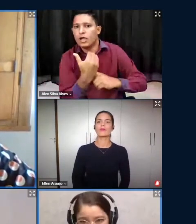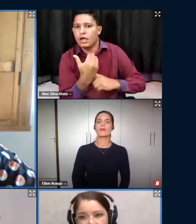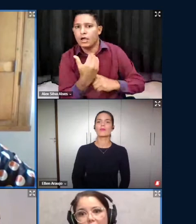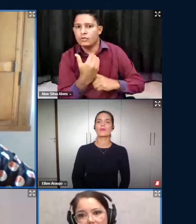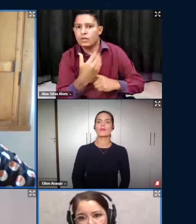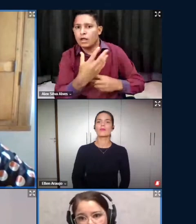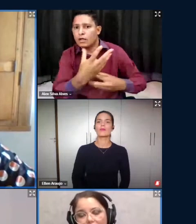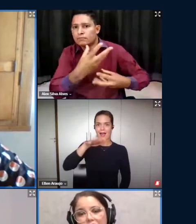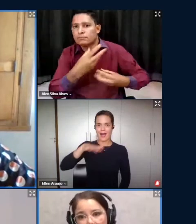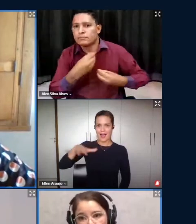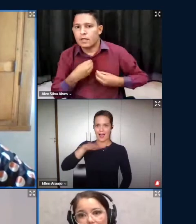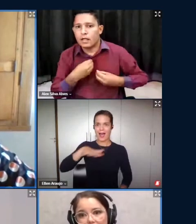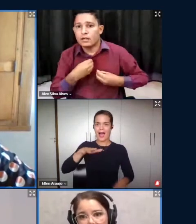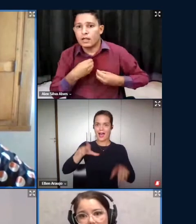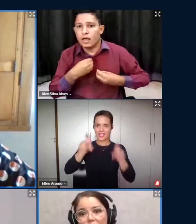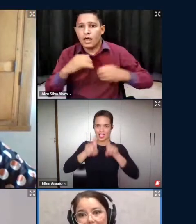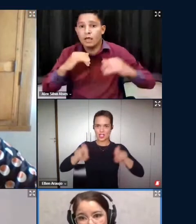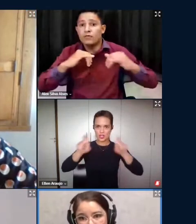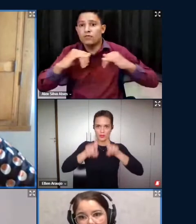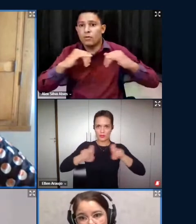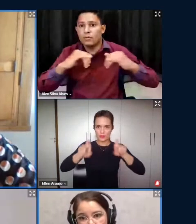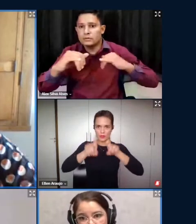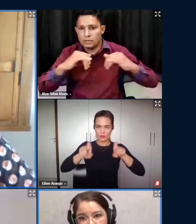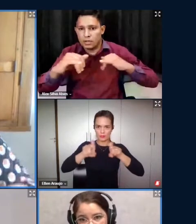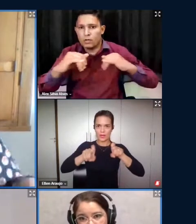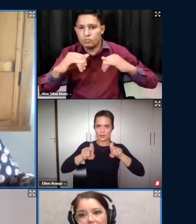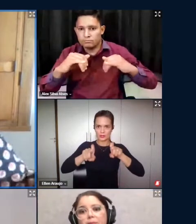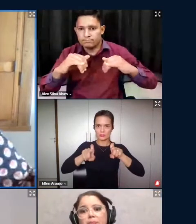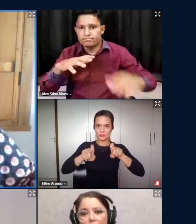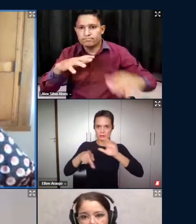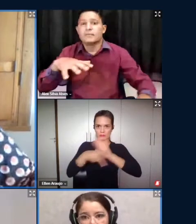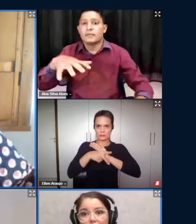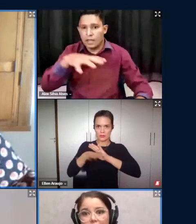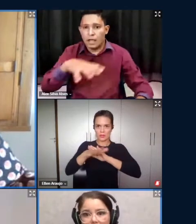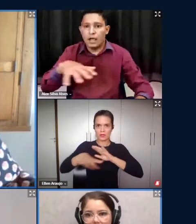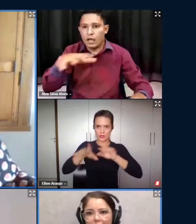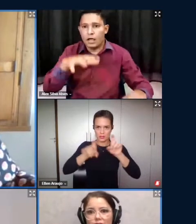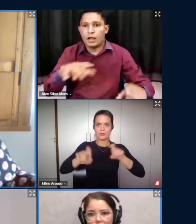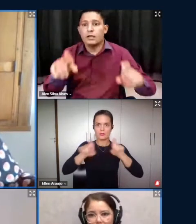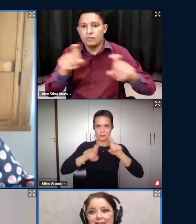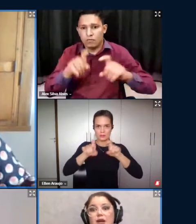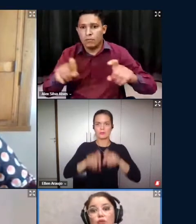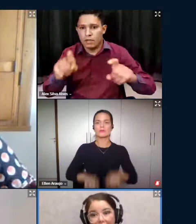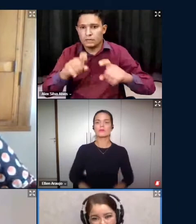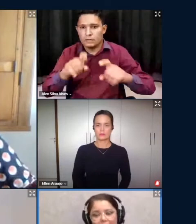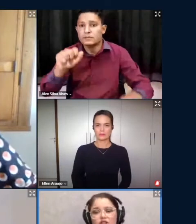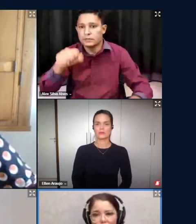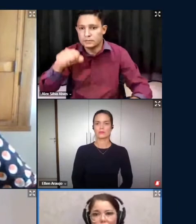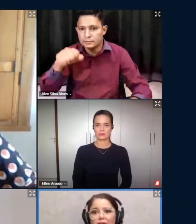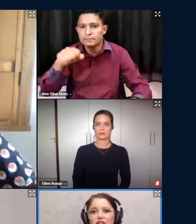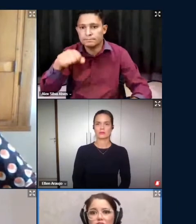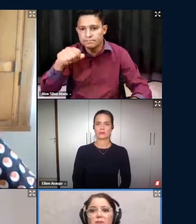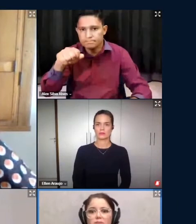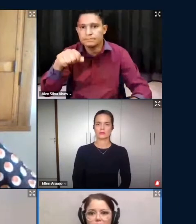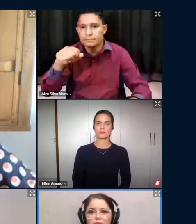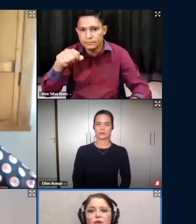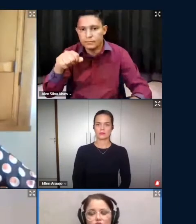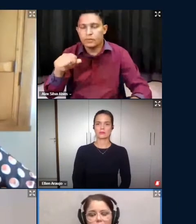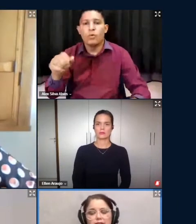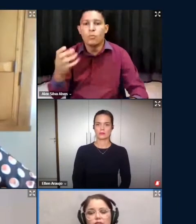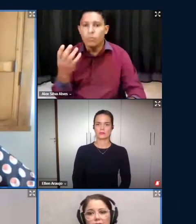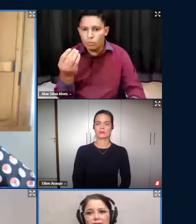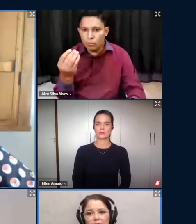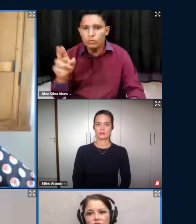então. Na área de informática utiliza bastante. Tá. E ela traz essa informação da área de informática